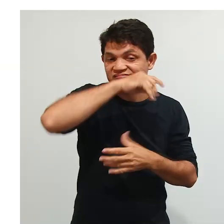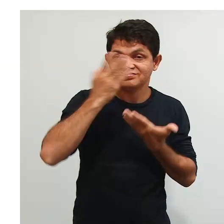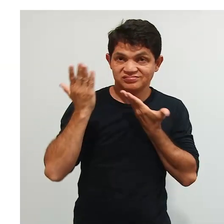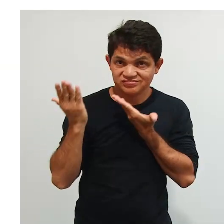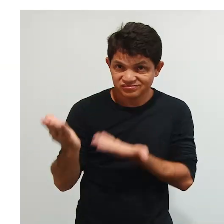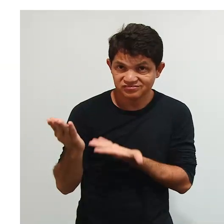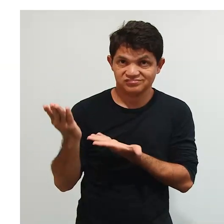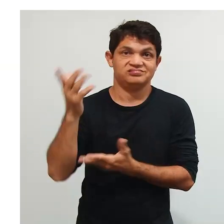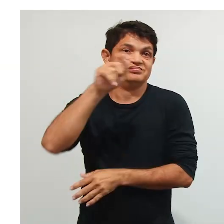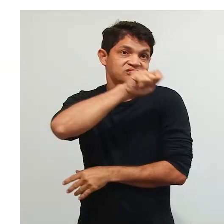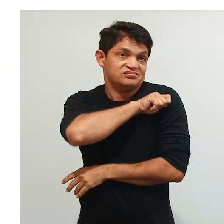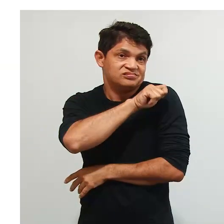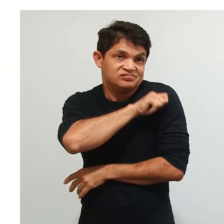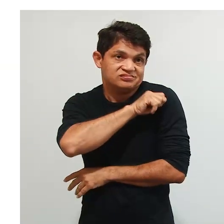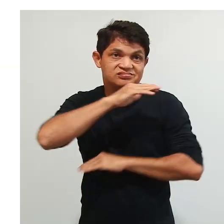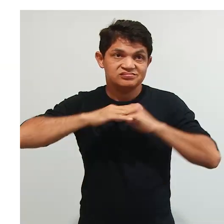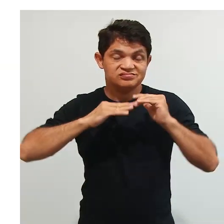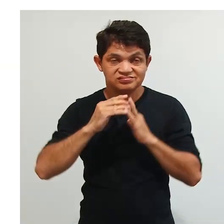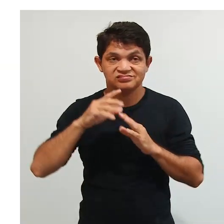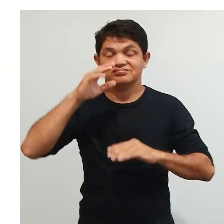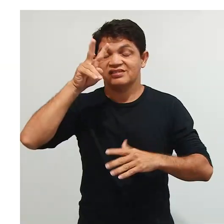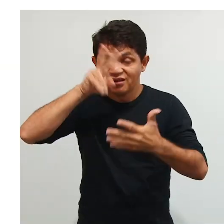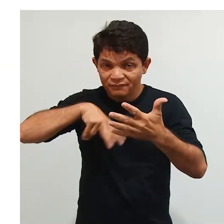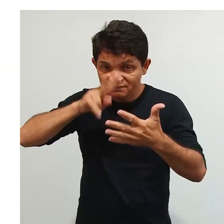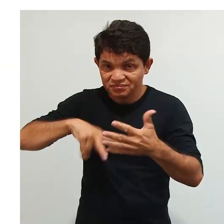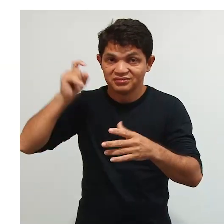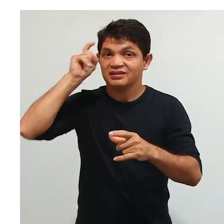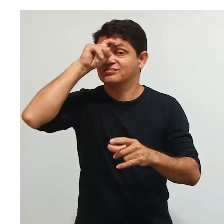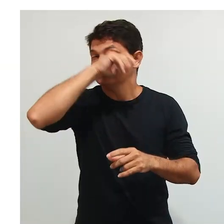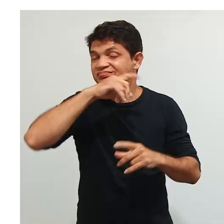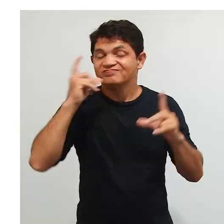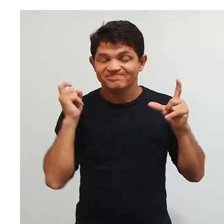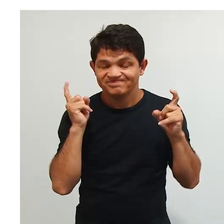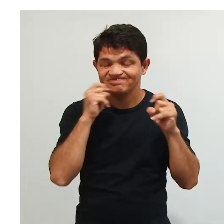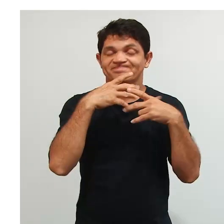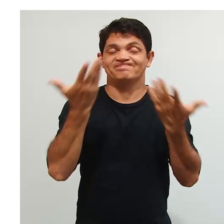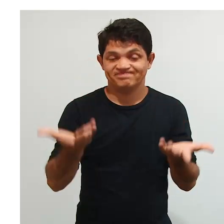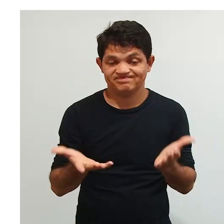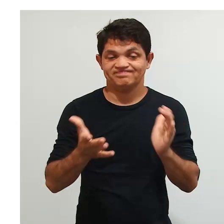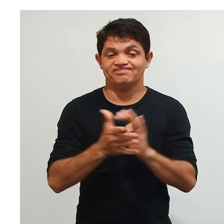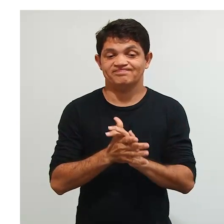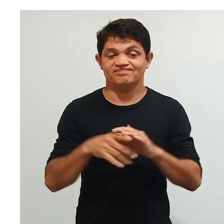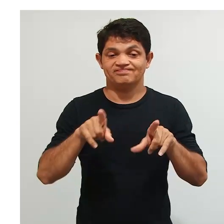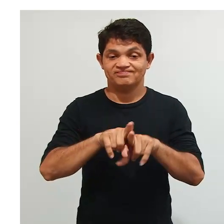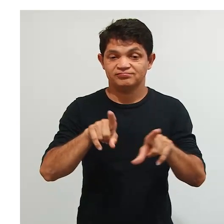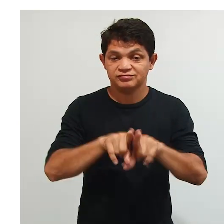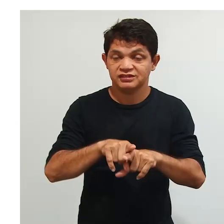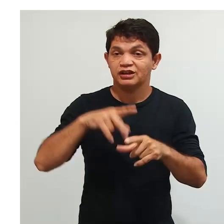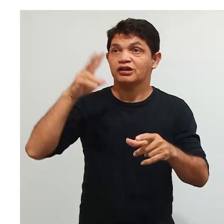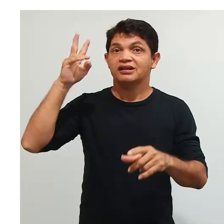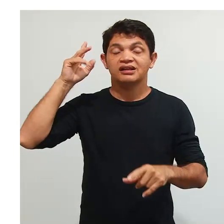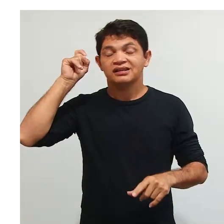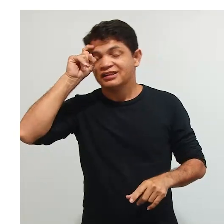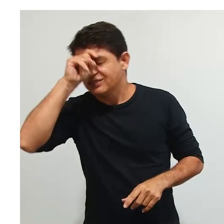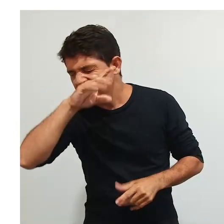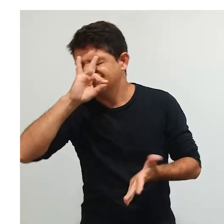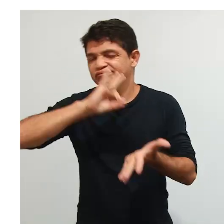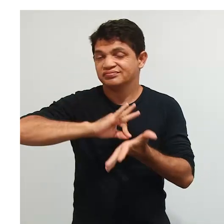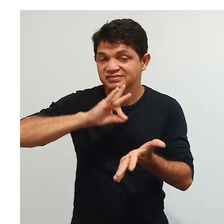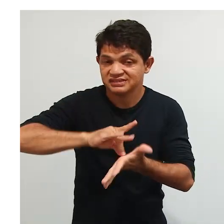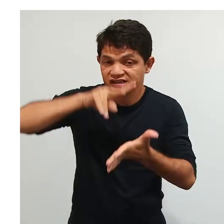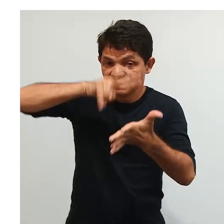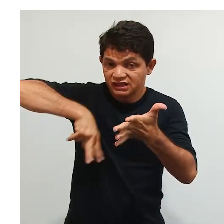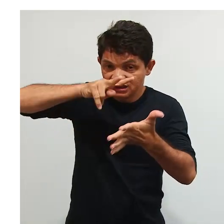Na velocidade, na fluência e na compreensão leitora. Então, também tem dificuldade. Se ela tem dificuldade de ler, ela vai